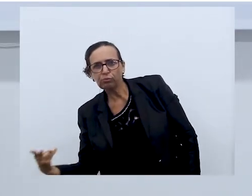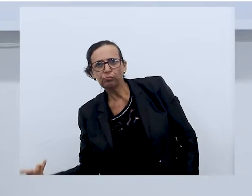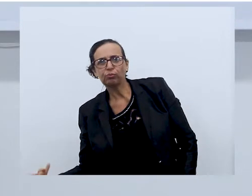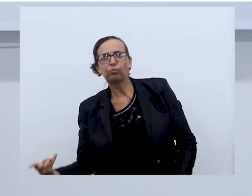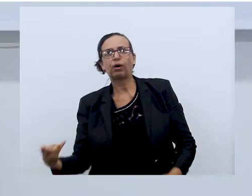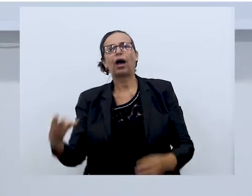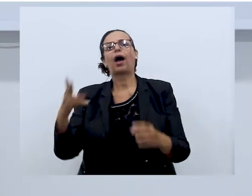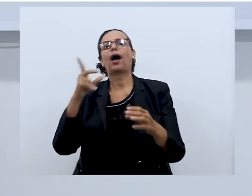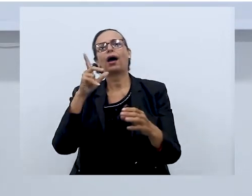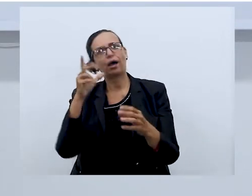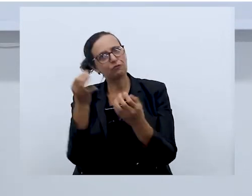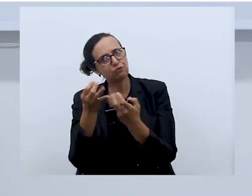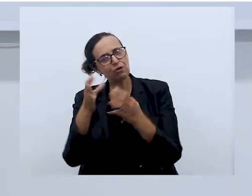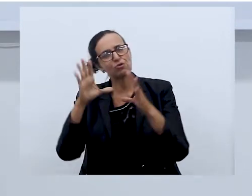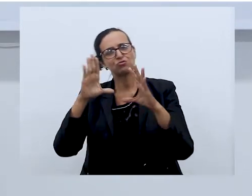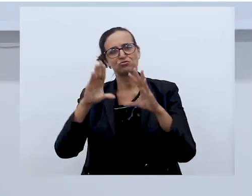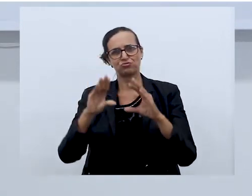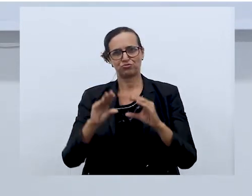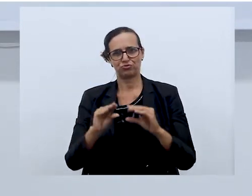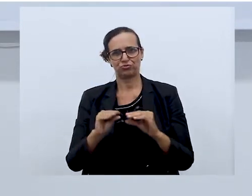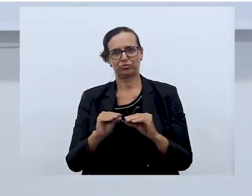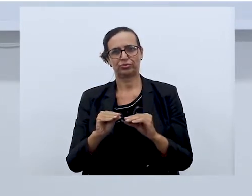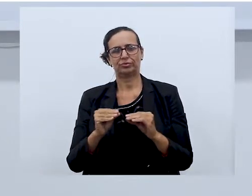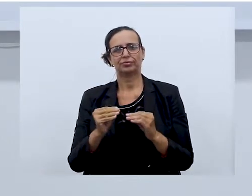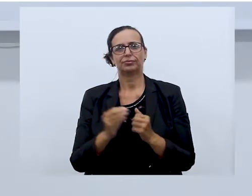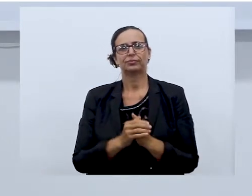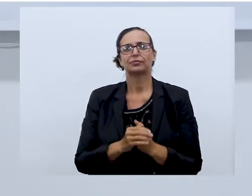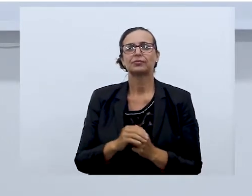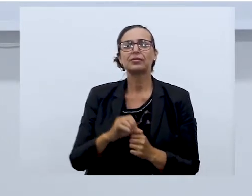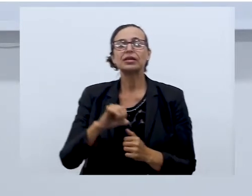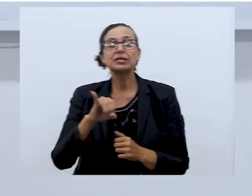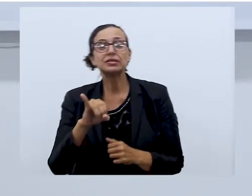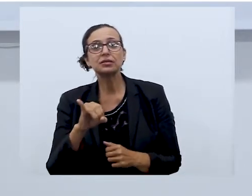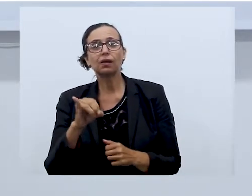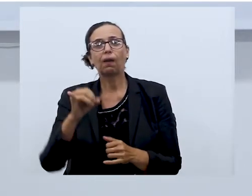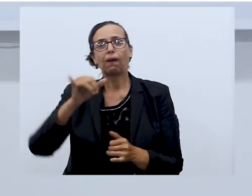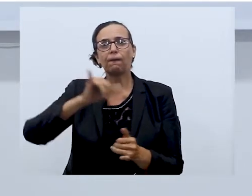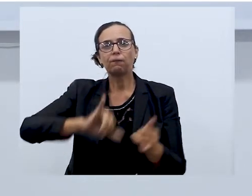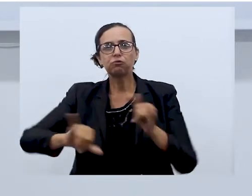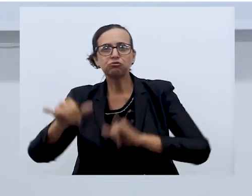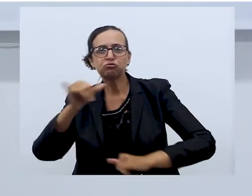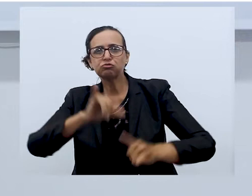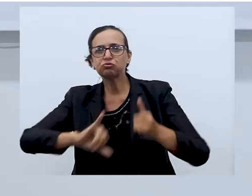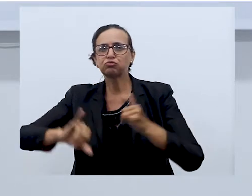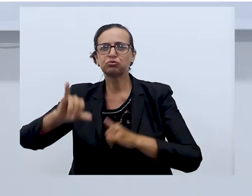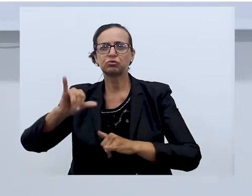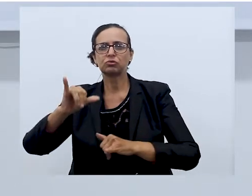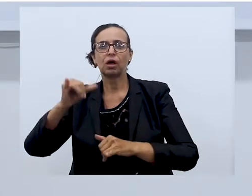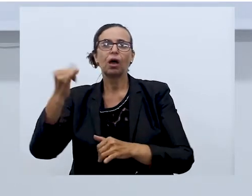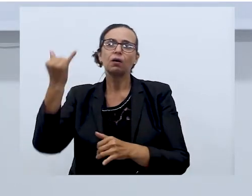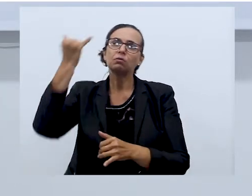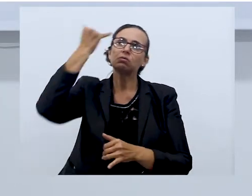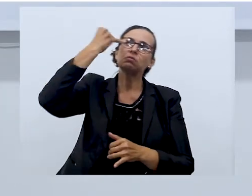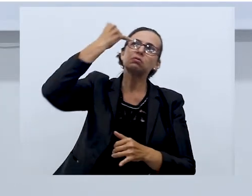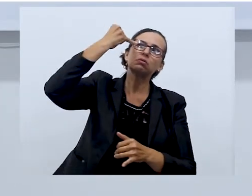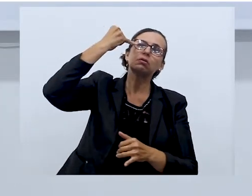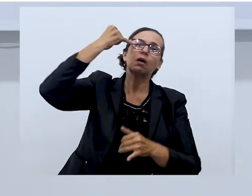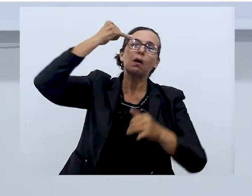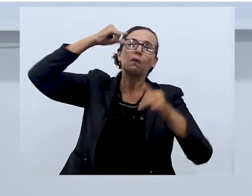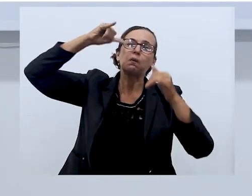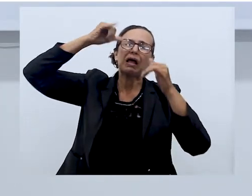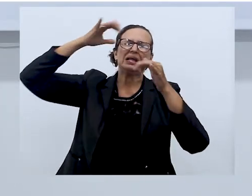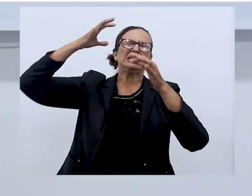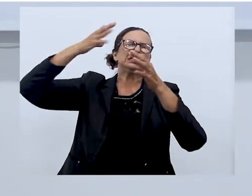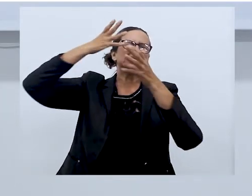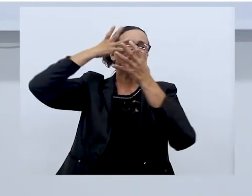pessoa role no chão para poder apagar esse fogo. Agora, em relação a queimaduras químicas na região de olhos, né, em